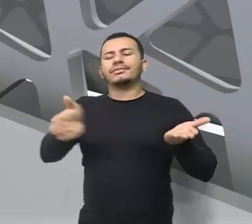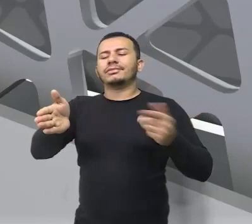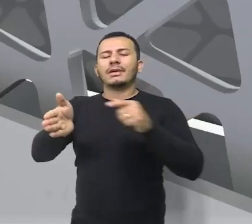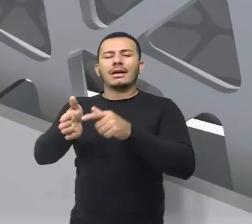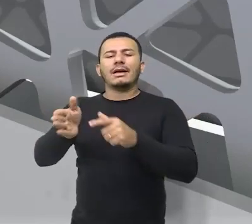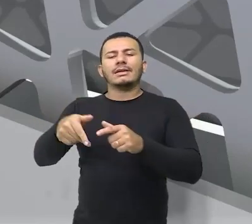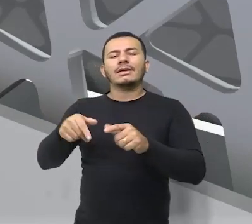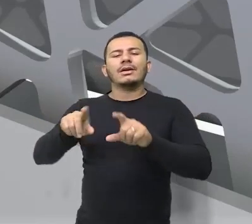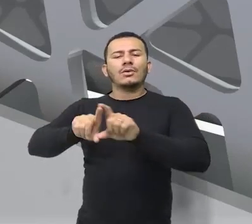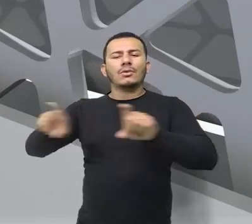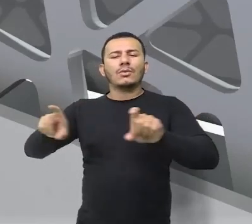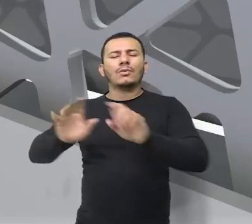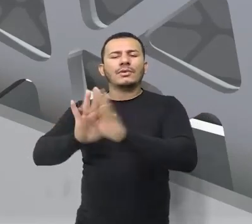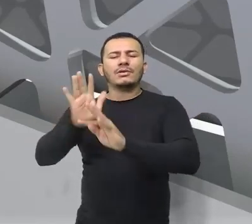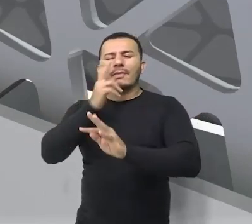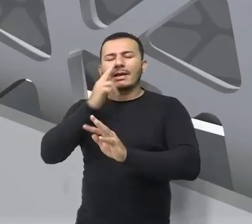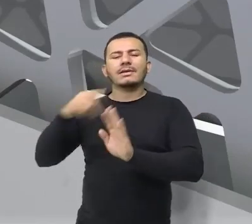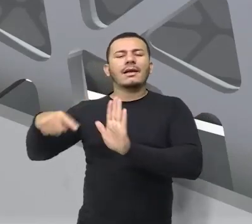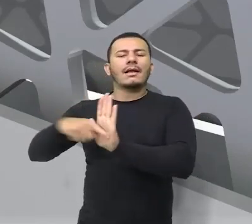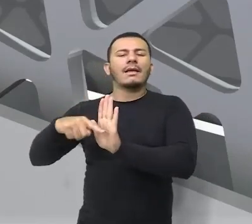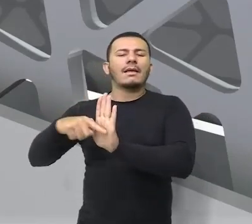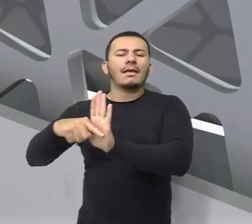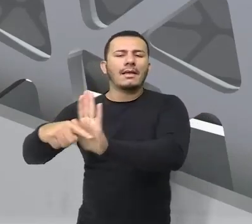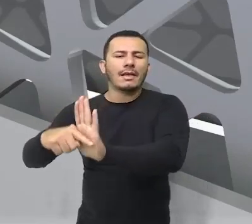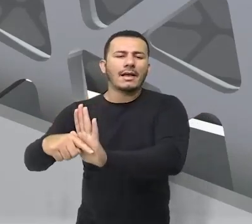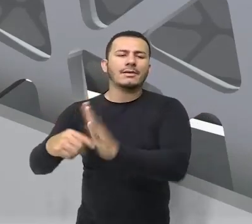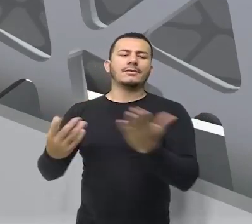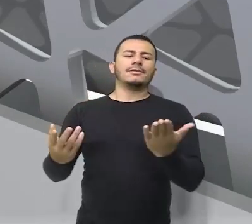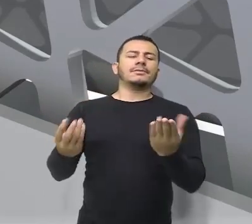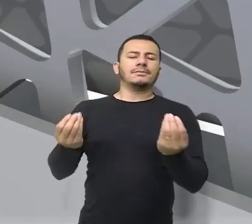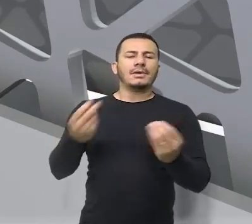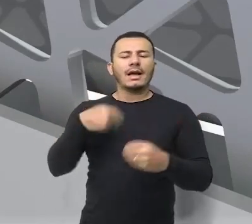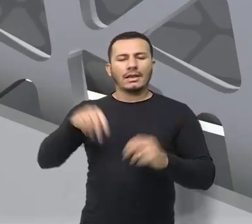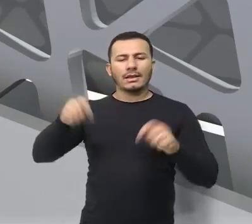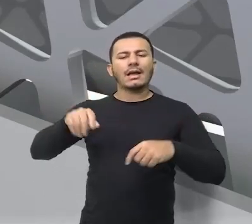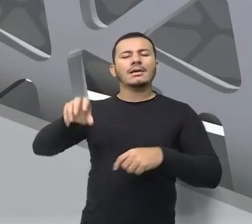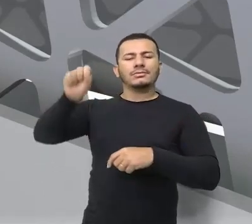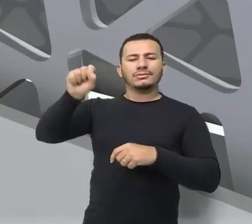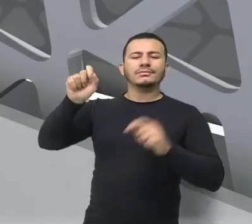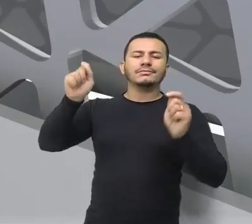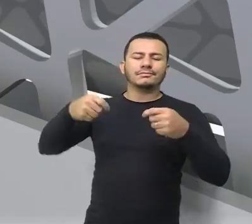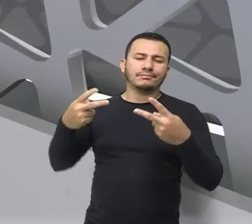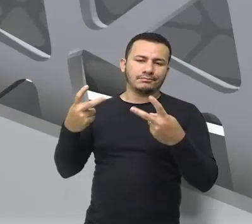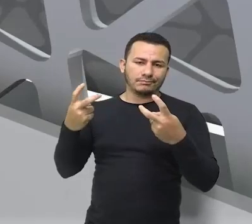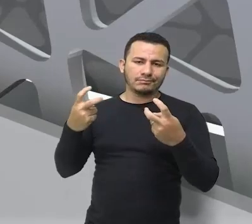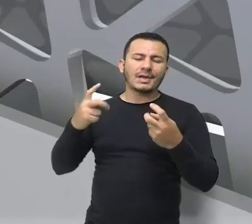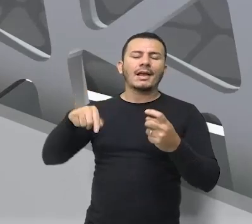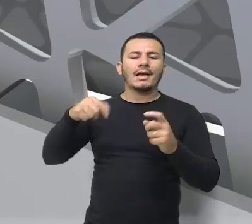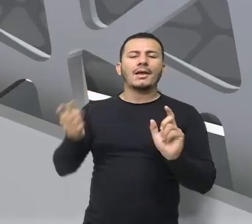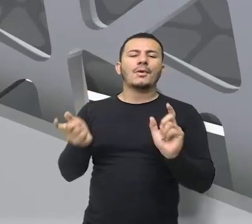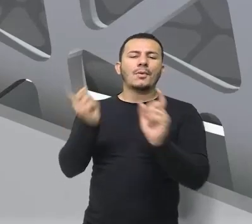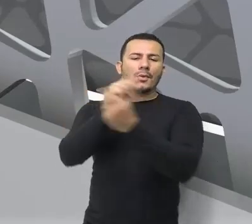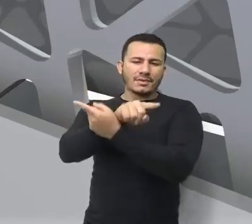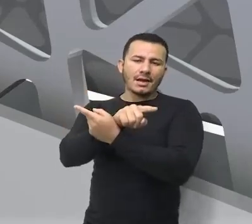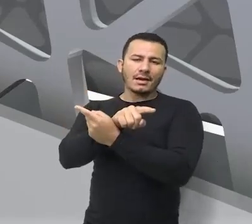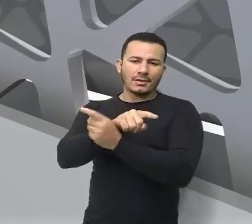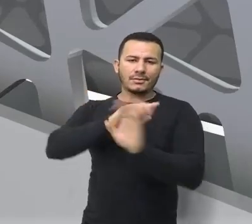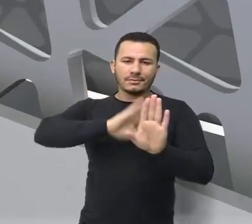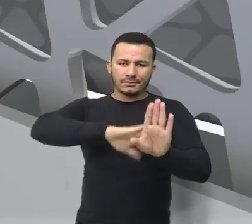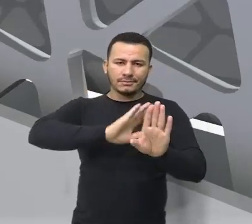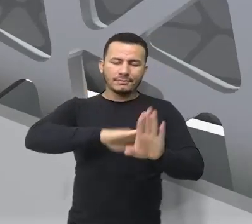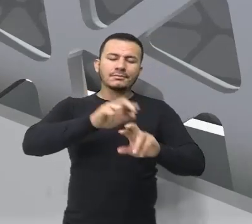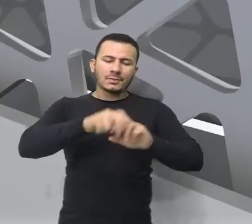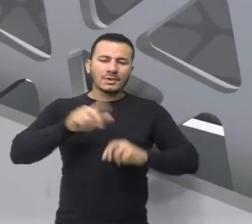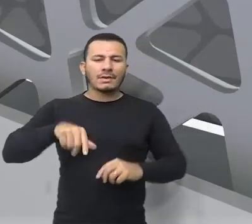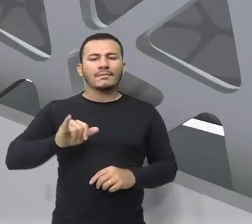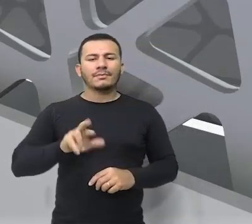algo do texto nega. Algo do texto evidencia exatamente o oposto. Então, é nesse sentido que a gente diz